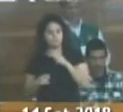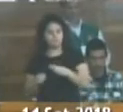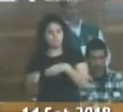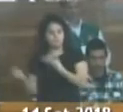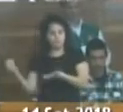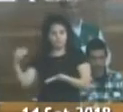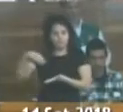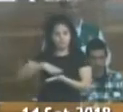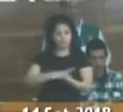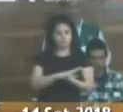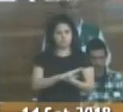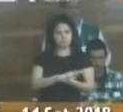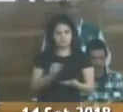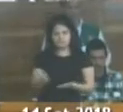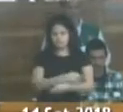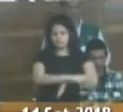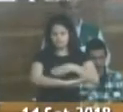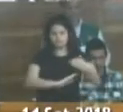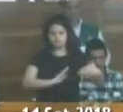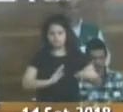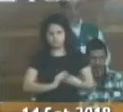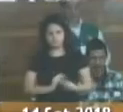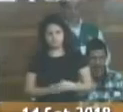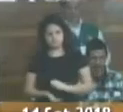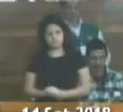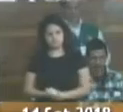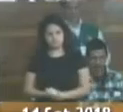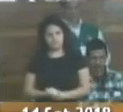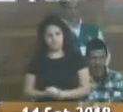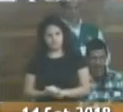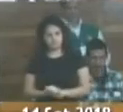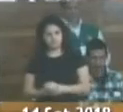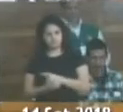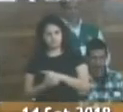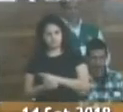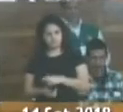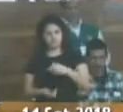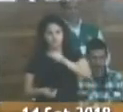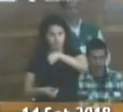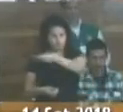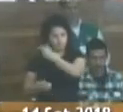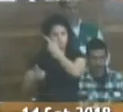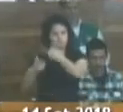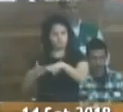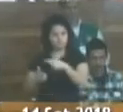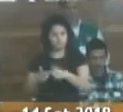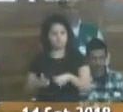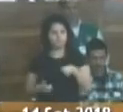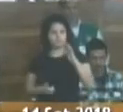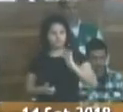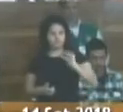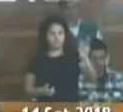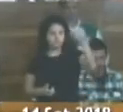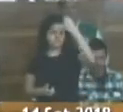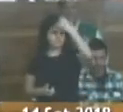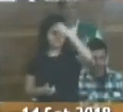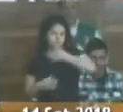vem, desbarranca tudo, vai levando. Então, vai ser mais um problema para a nossa